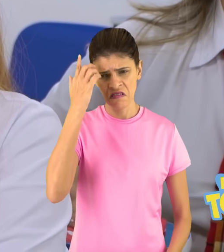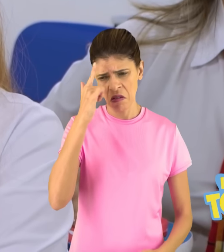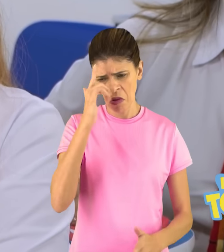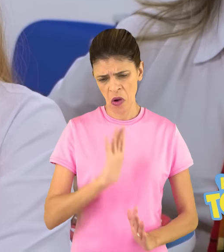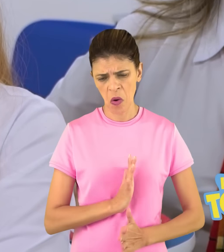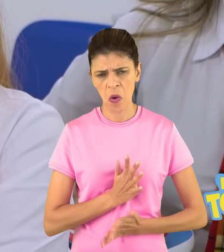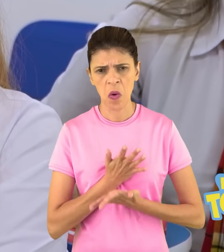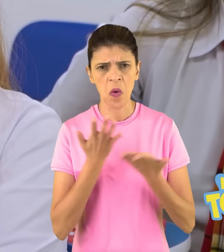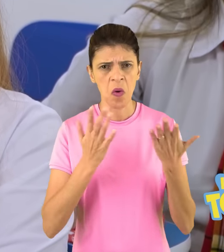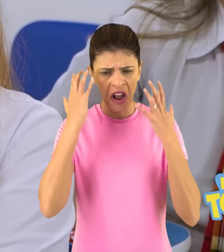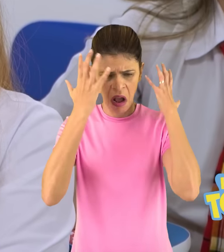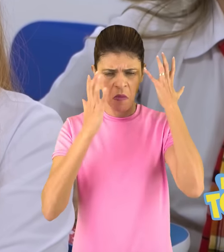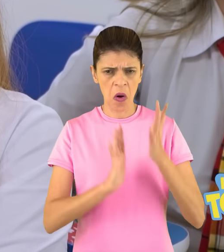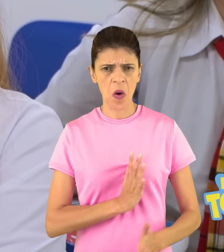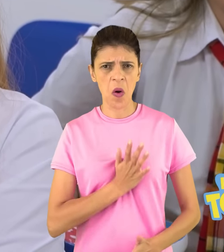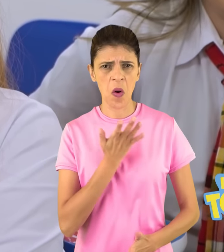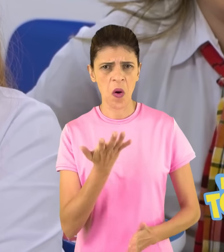horroroso.